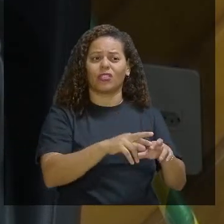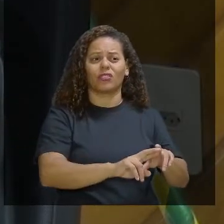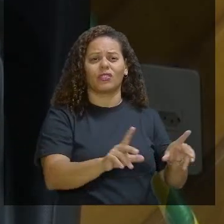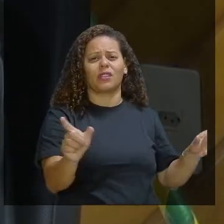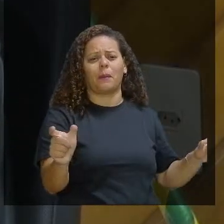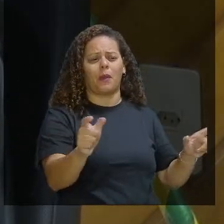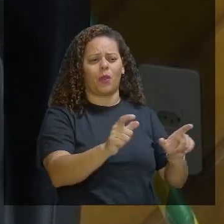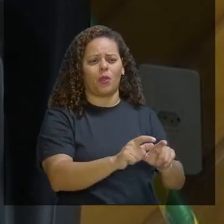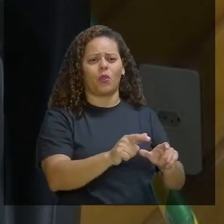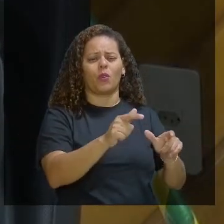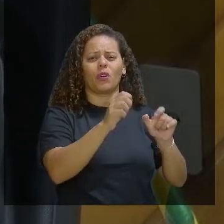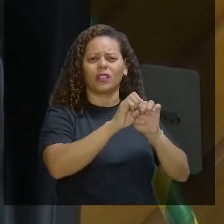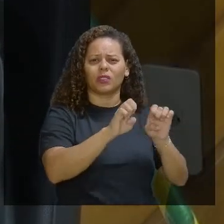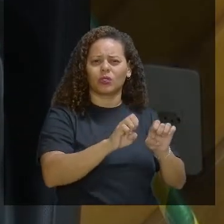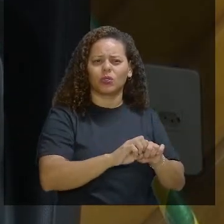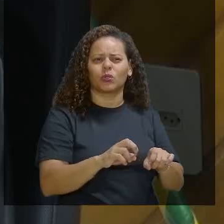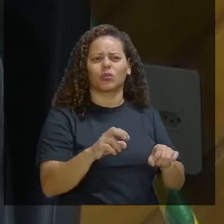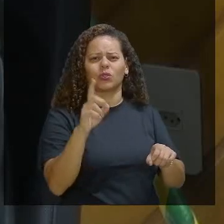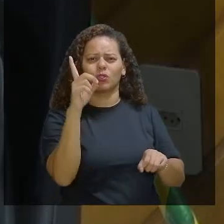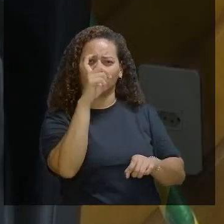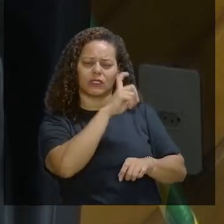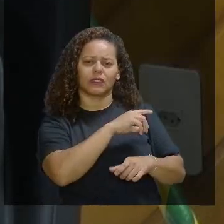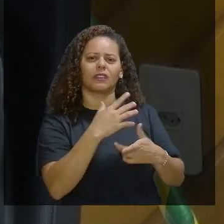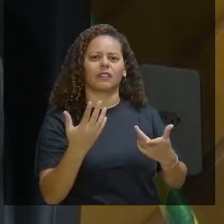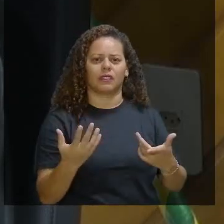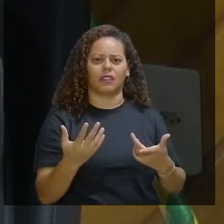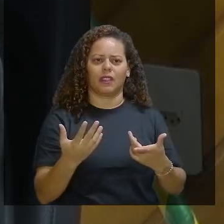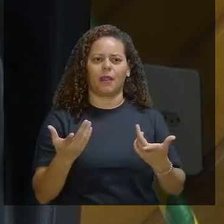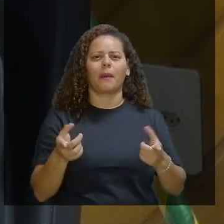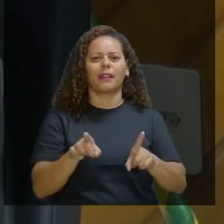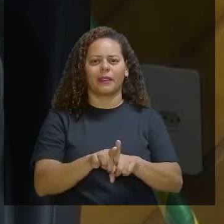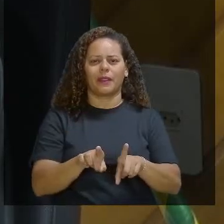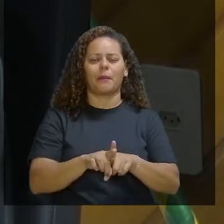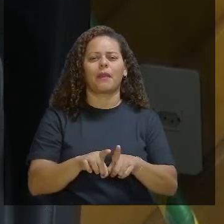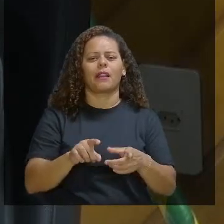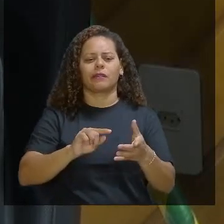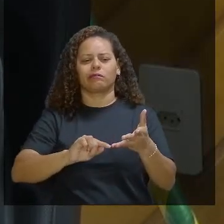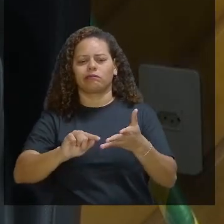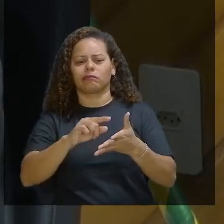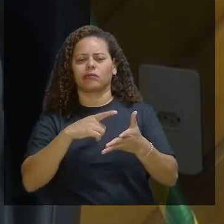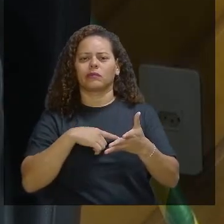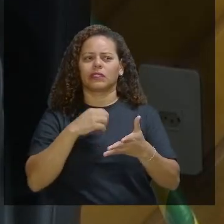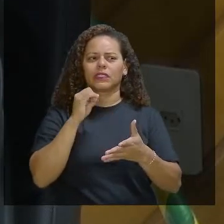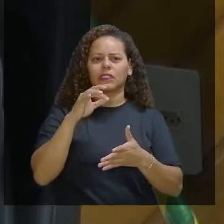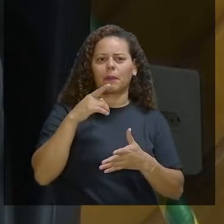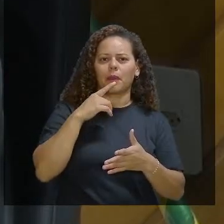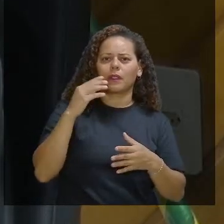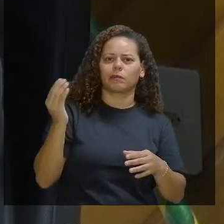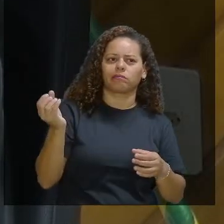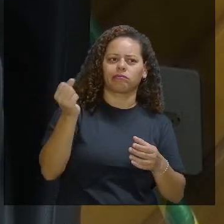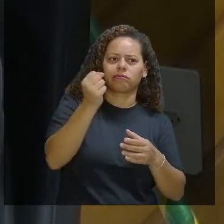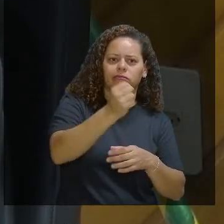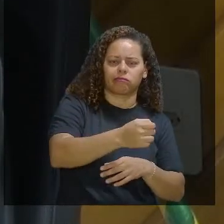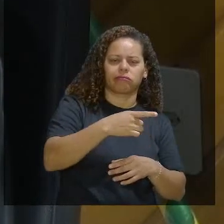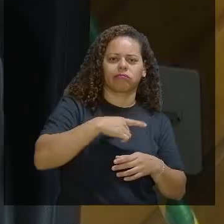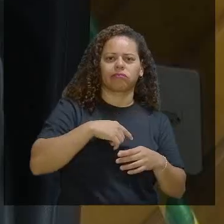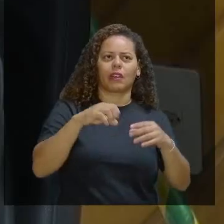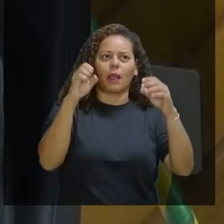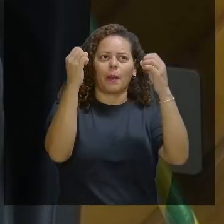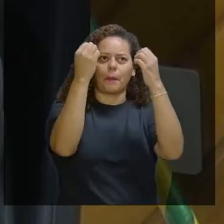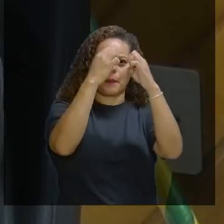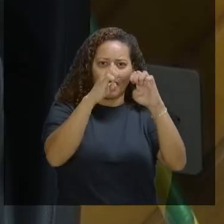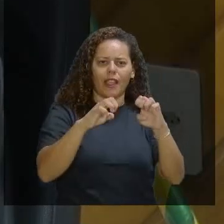que as sedes de núcleos regionais das garantias devem contar com as melhores condições de pessoal, de instalações de